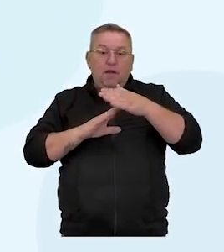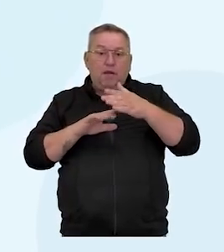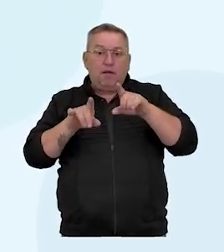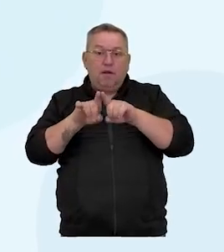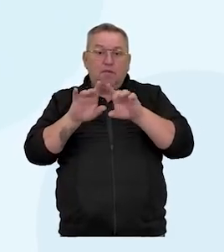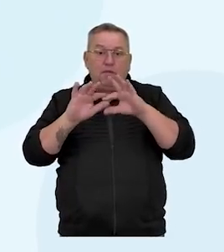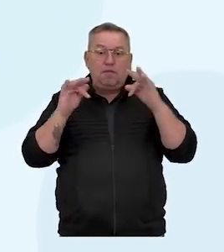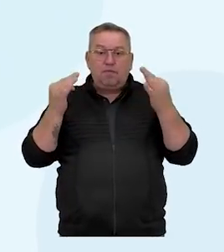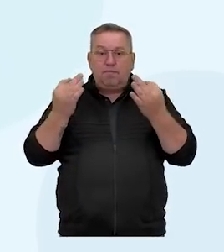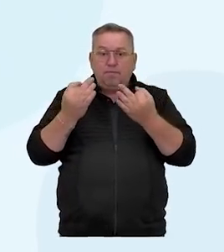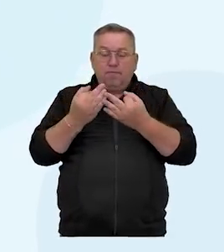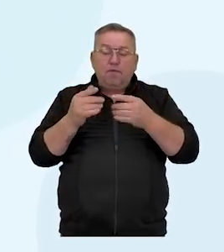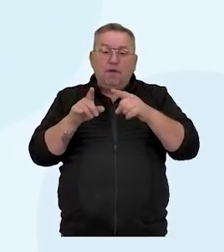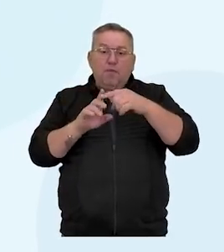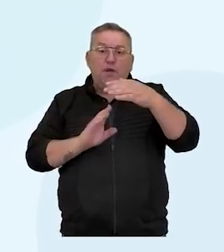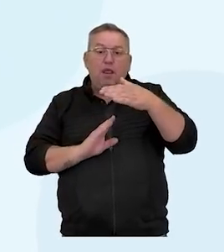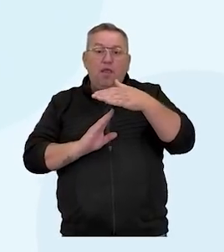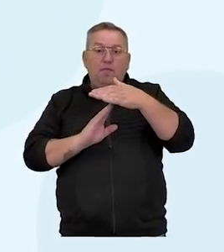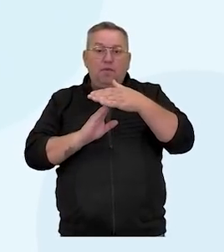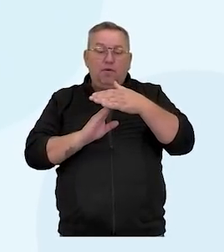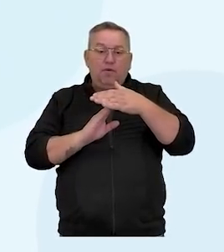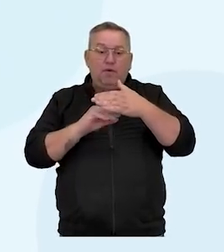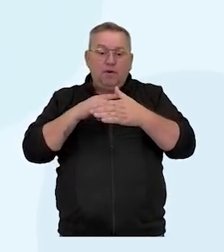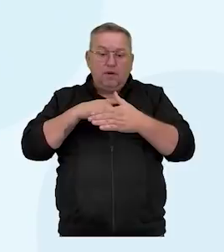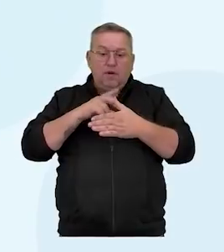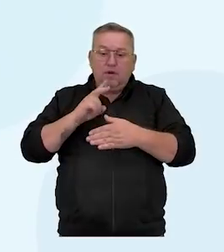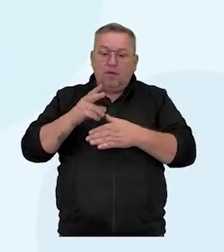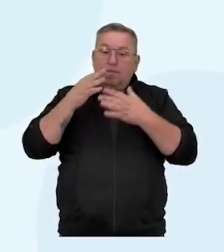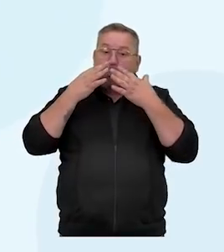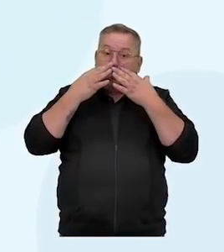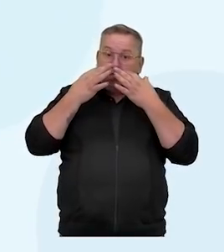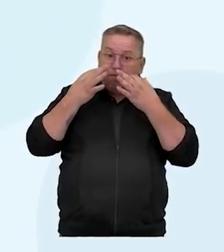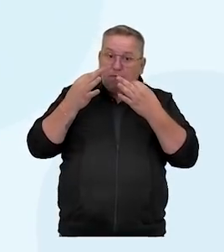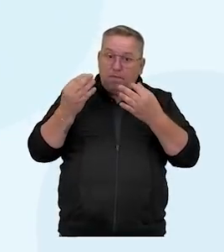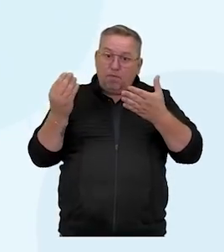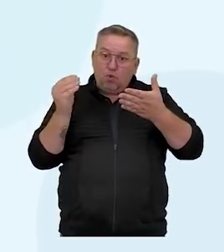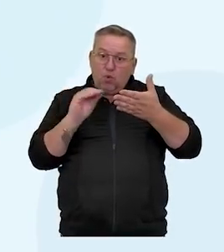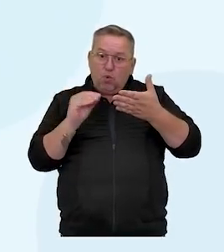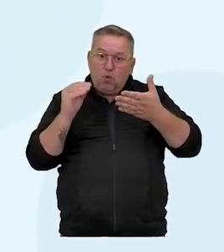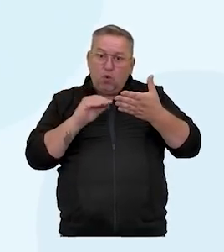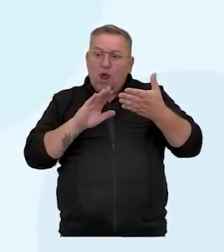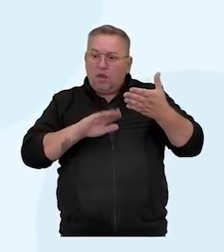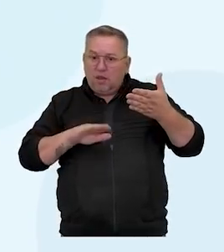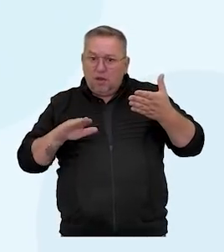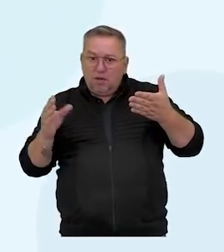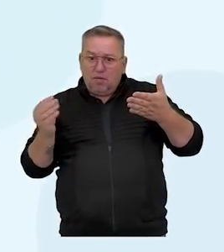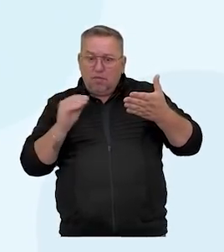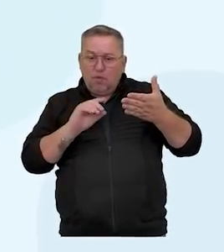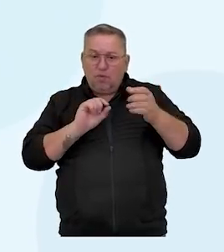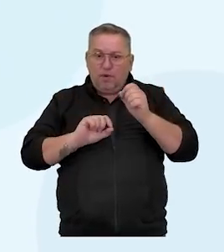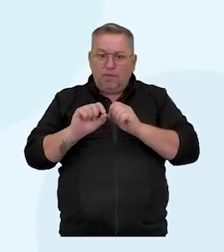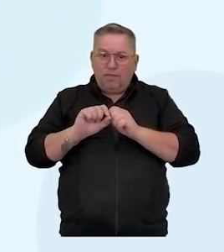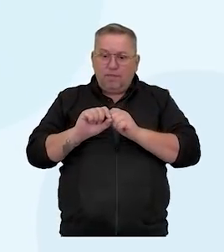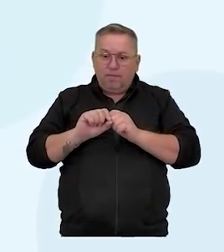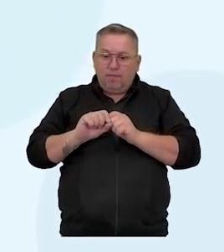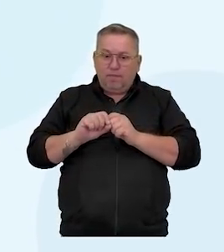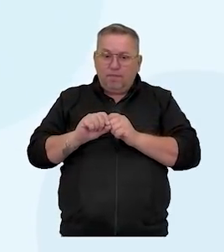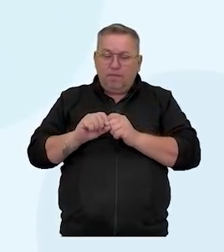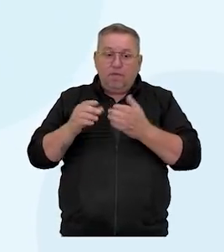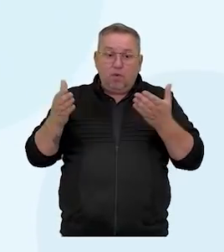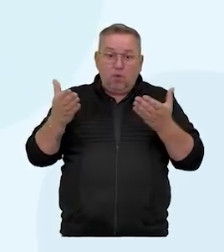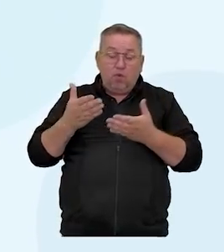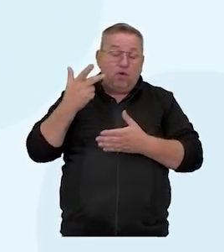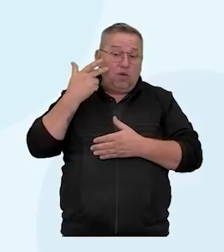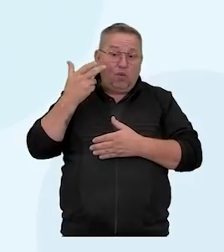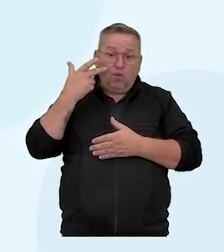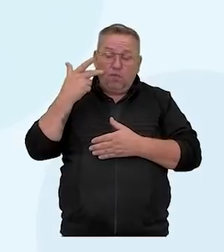família imponha limites e esteja sempre atenta às postagens das crianças. né? Atualmente é muito comum as famílias